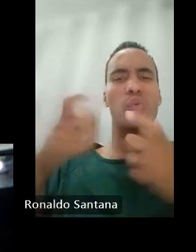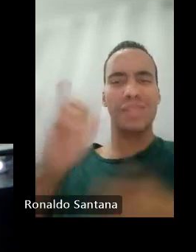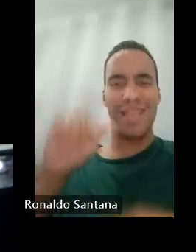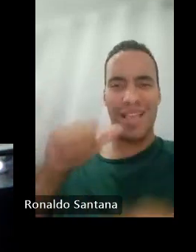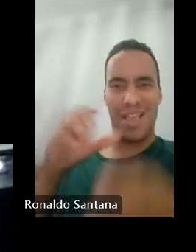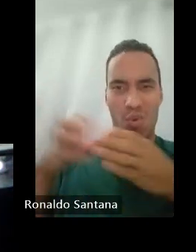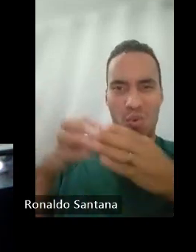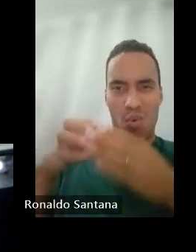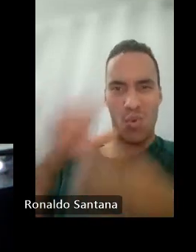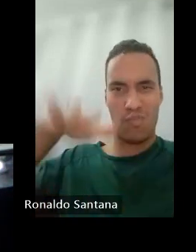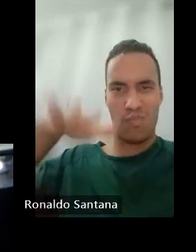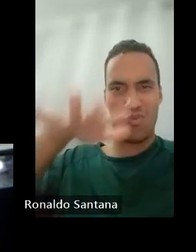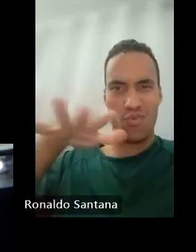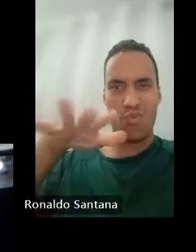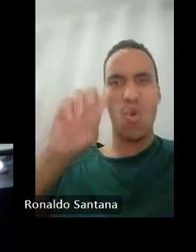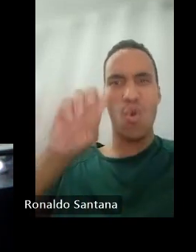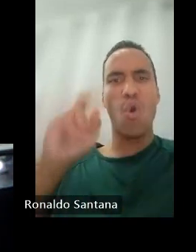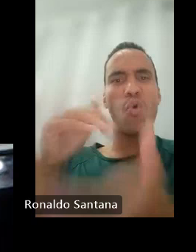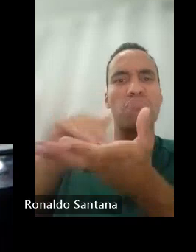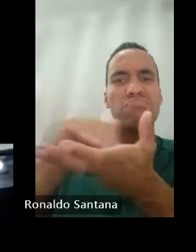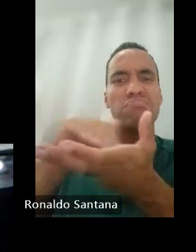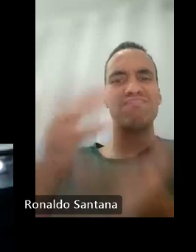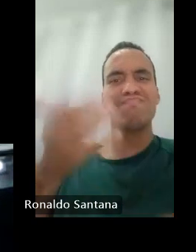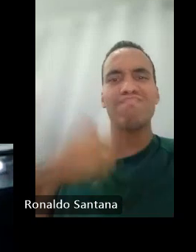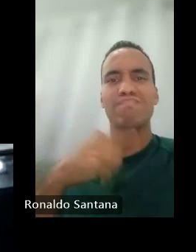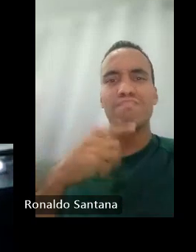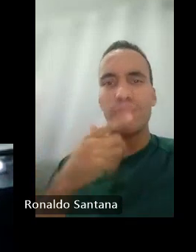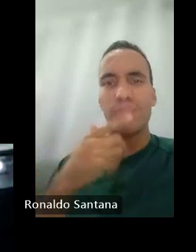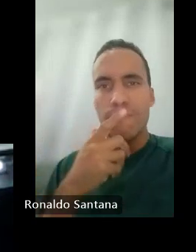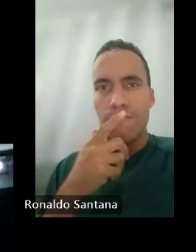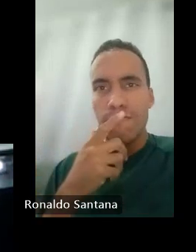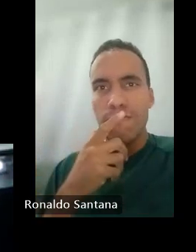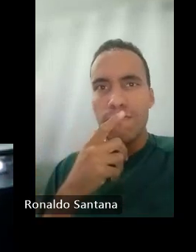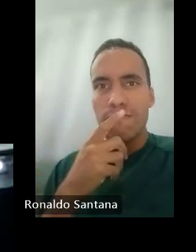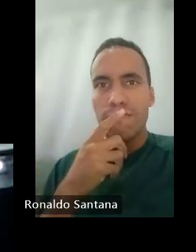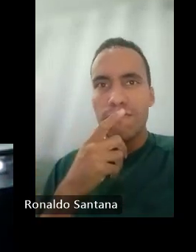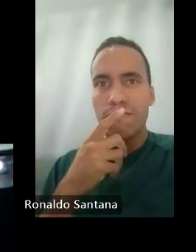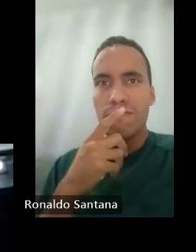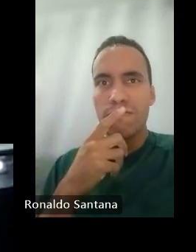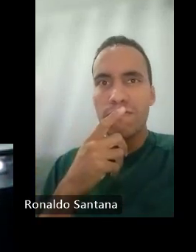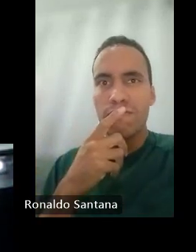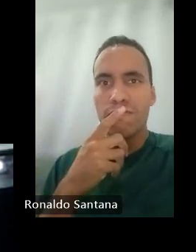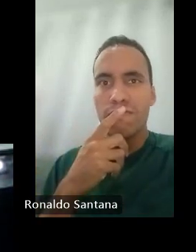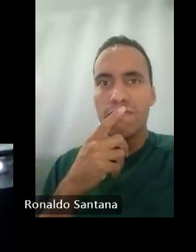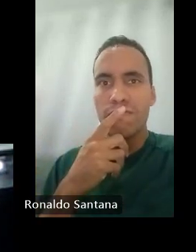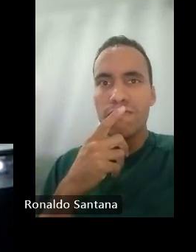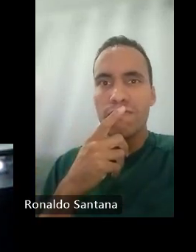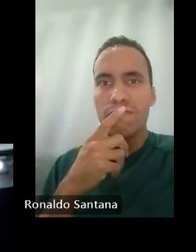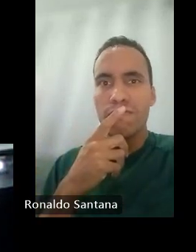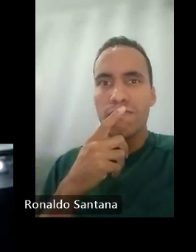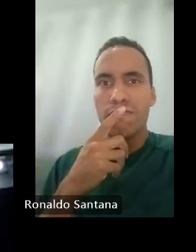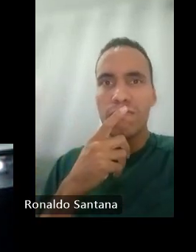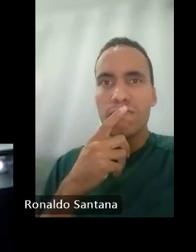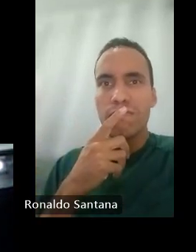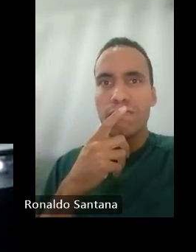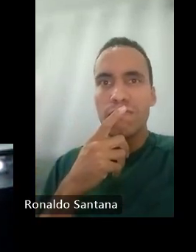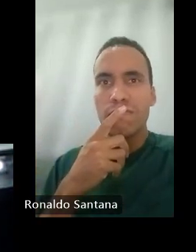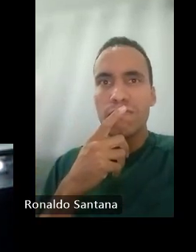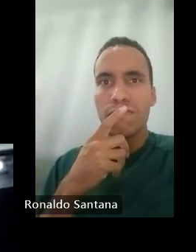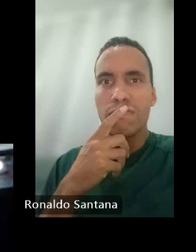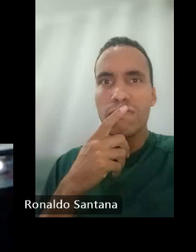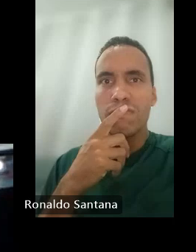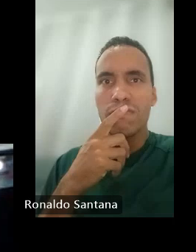e-mail depois. Isso, para o e-mail da Eu e no vi que a gente e-mail da estava circulando secretaria isso do também, tá? grupo, né? Oi,